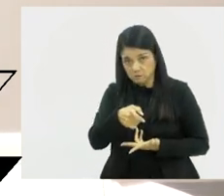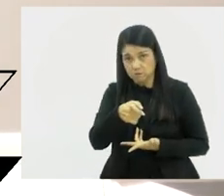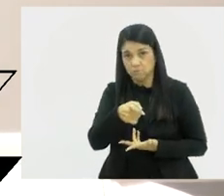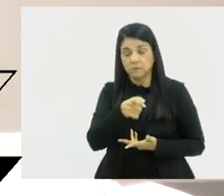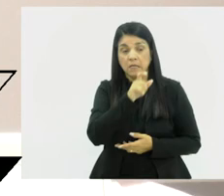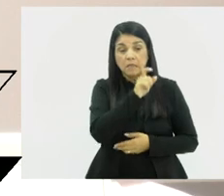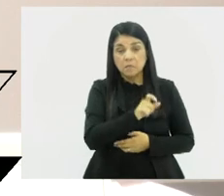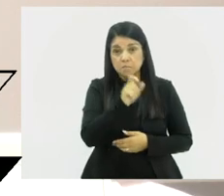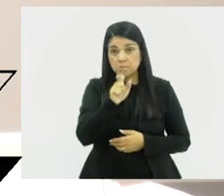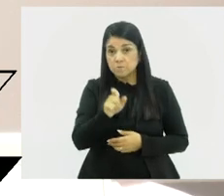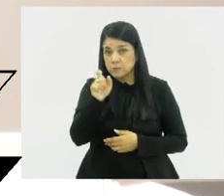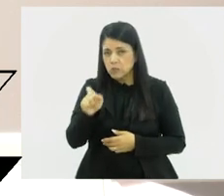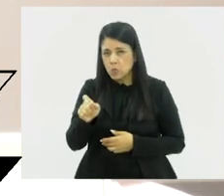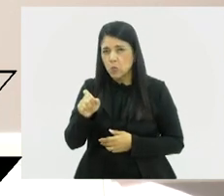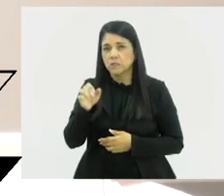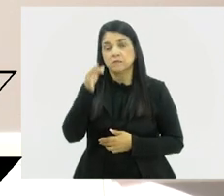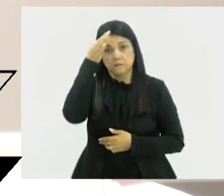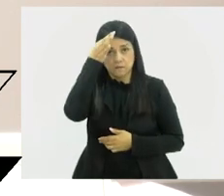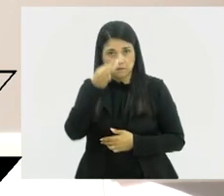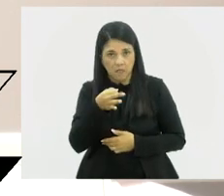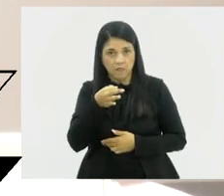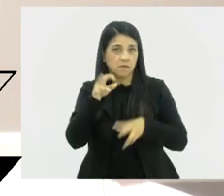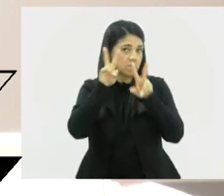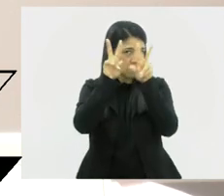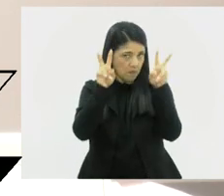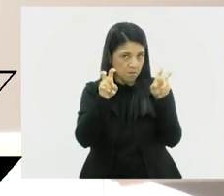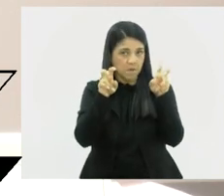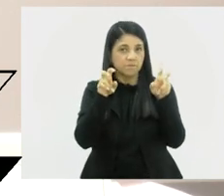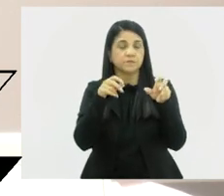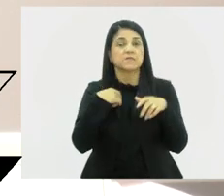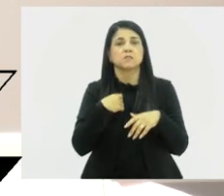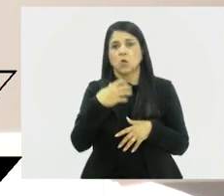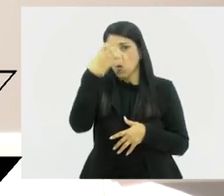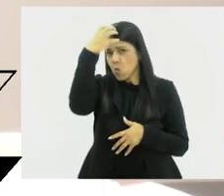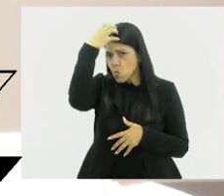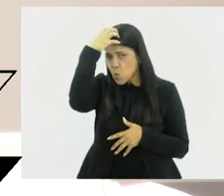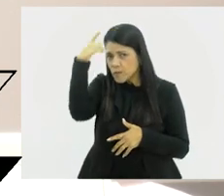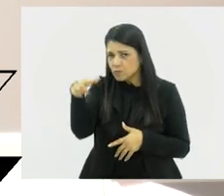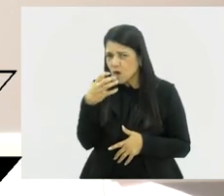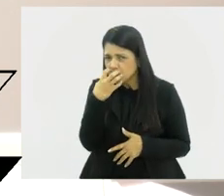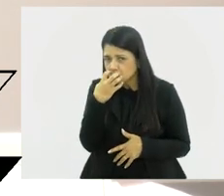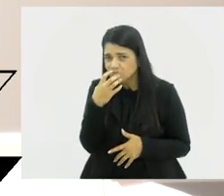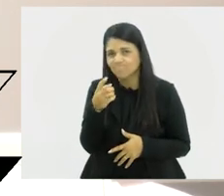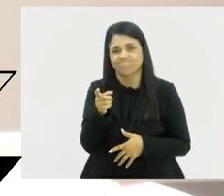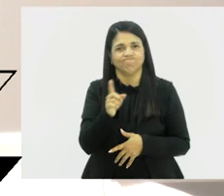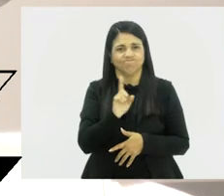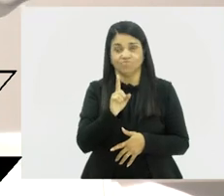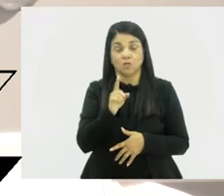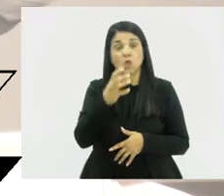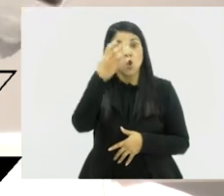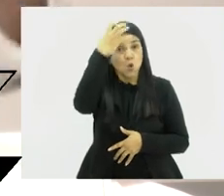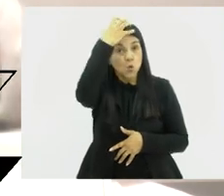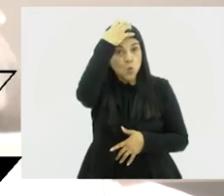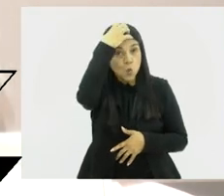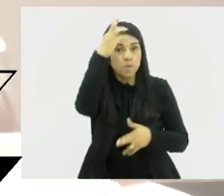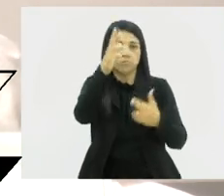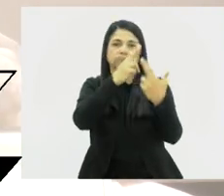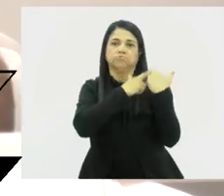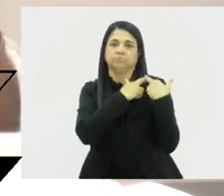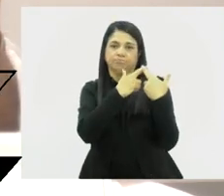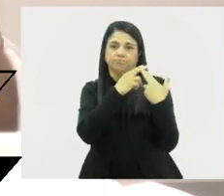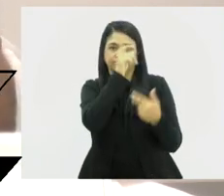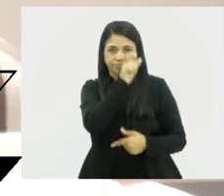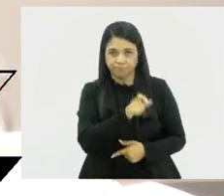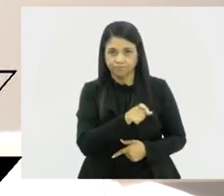que entendem um pouquinho do assunto sabem que a culpa não é do cão, é do dono. Essa é a primeira coisa que todo mundo fala. Então, esse é